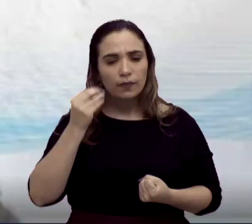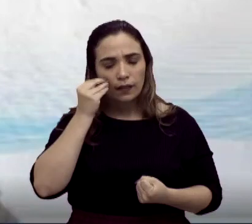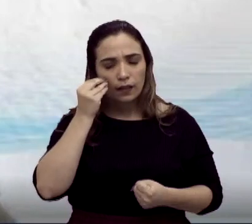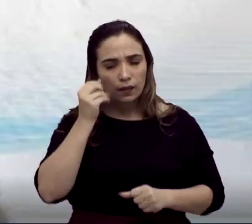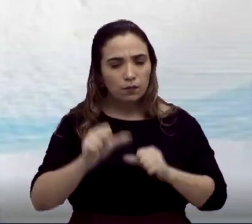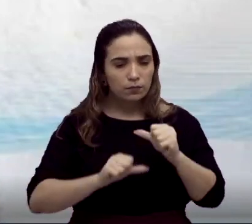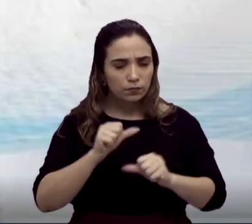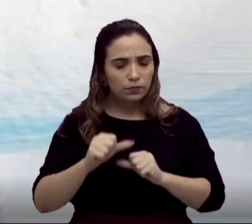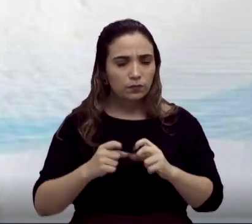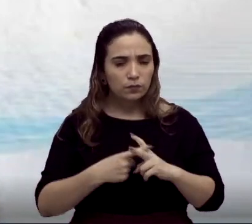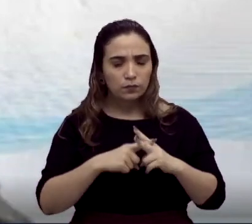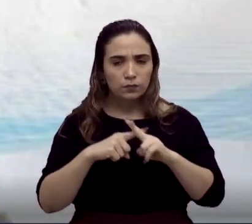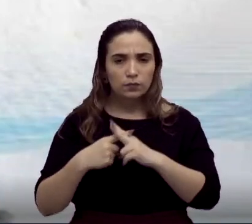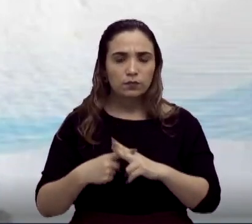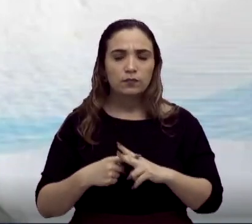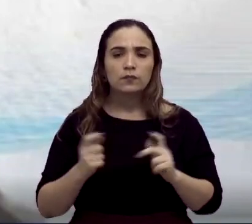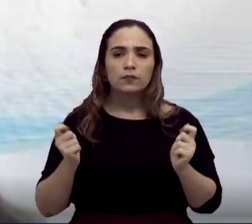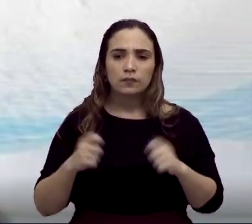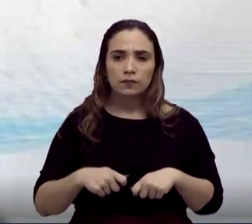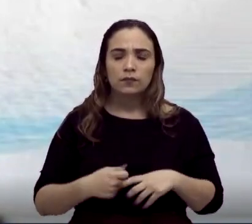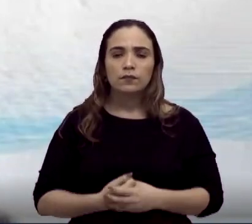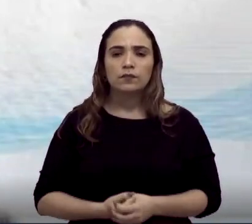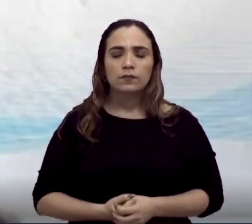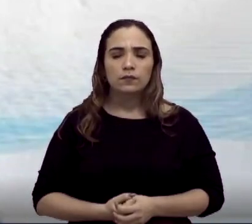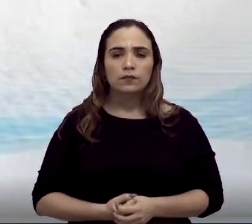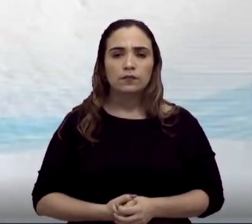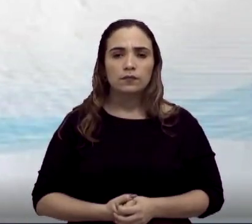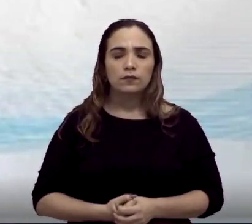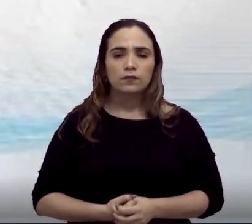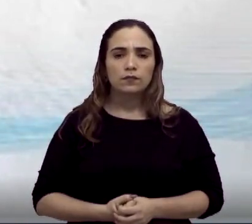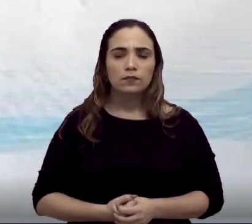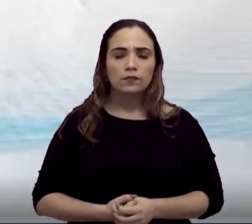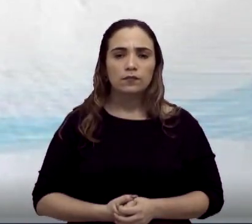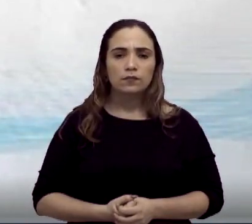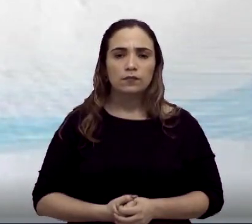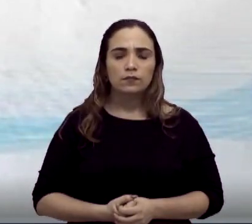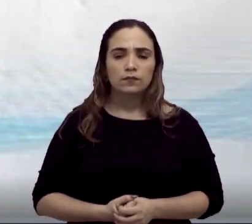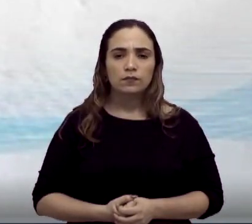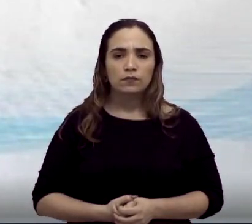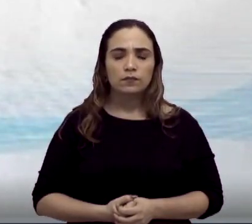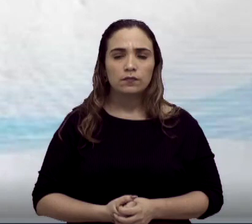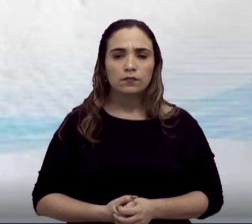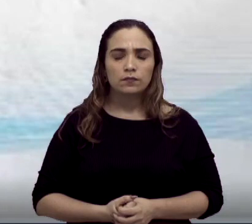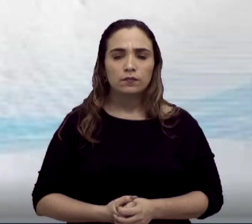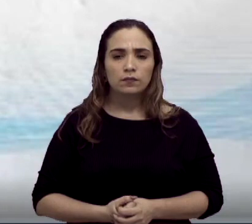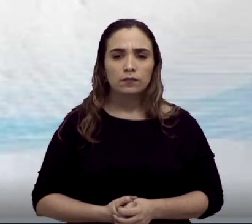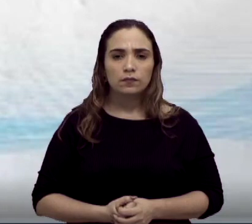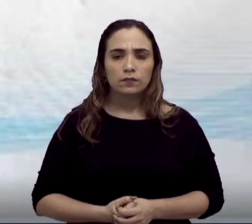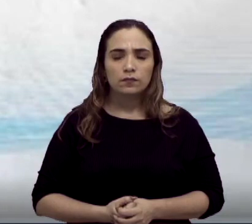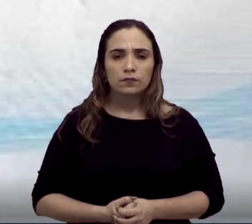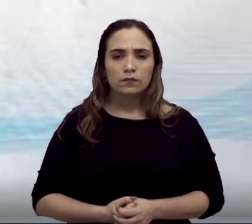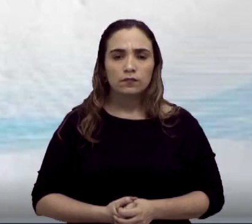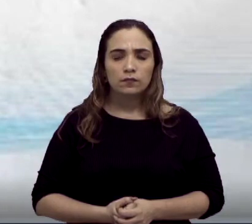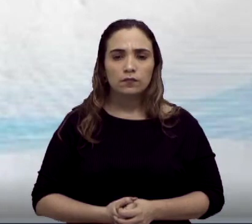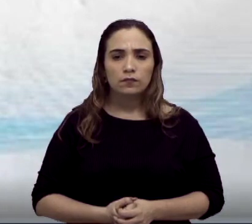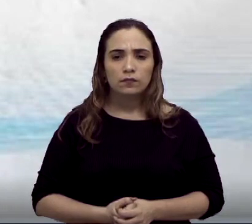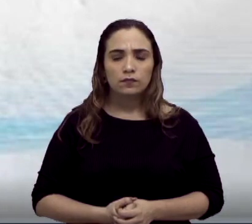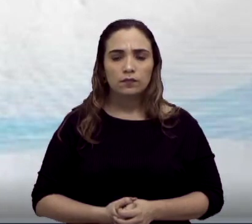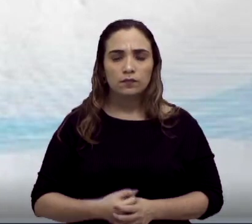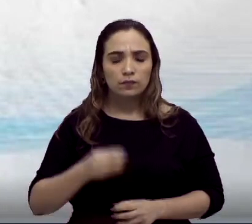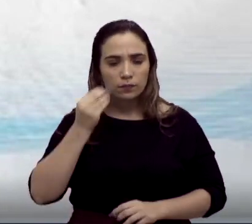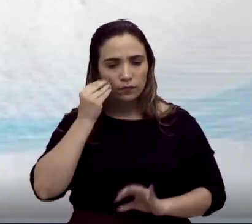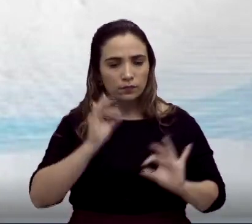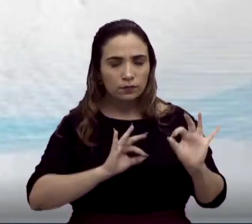corrigir rapidamente, é vida que segue, entendeu? Então, é uma também de algumas coisas que eu